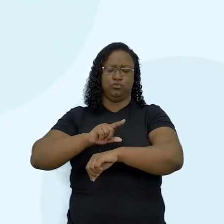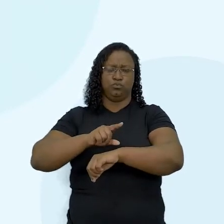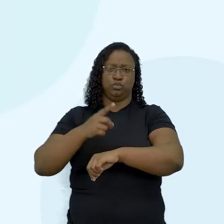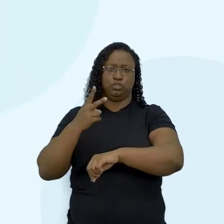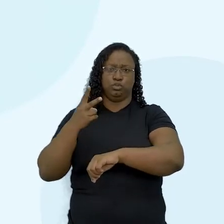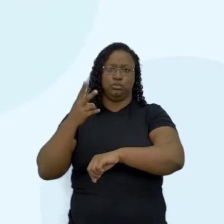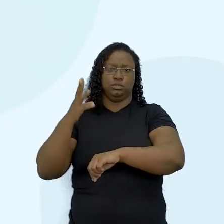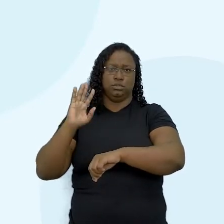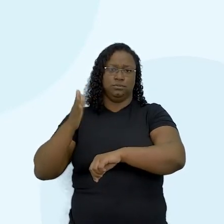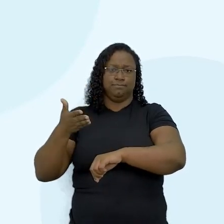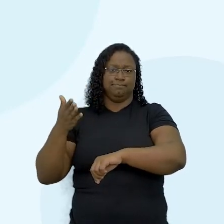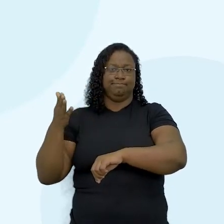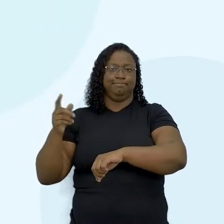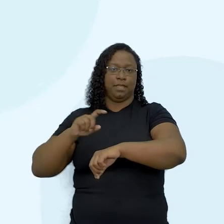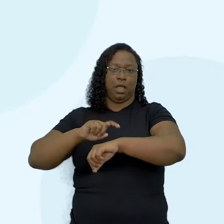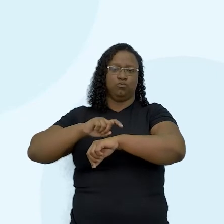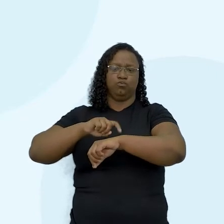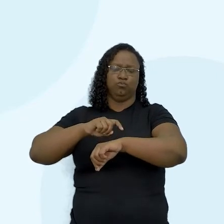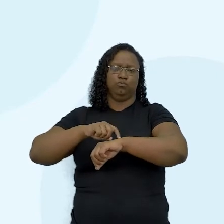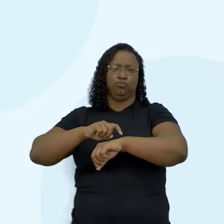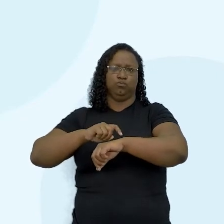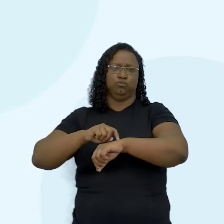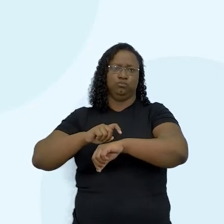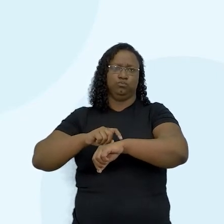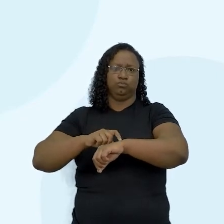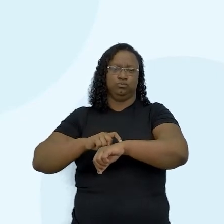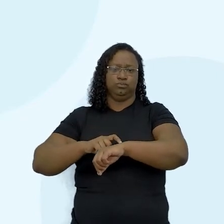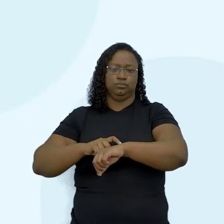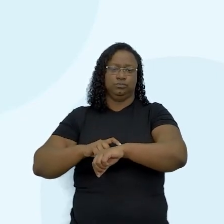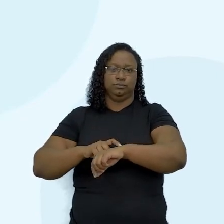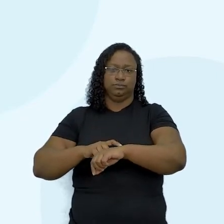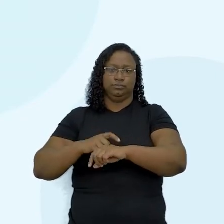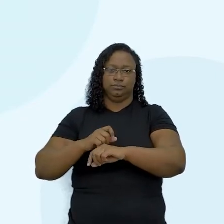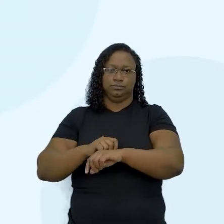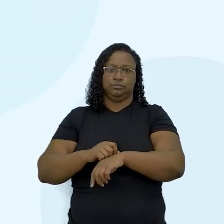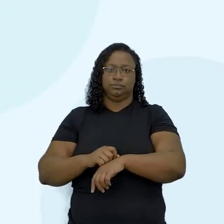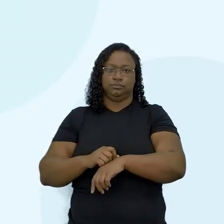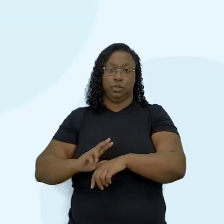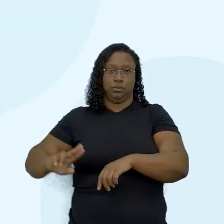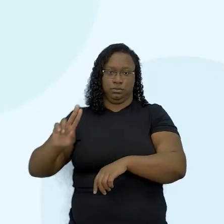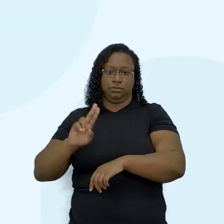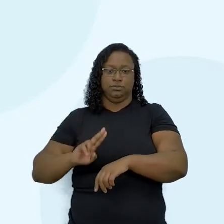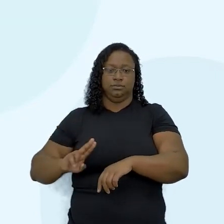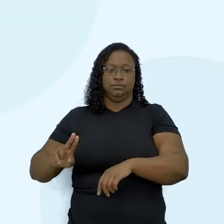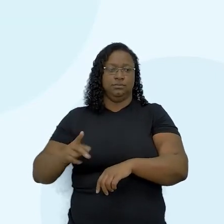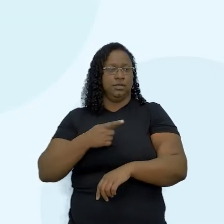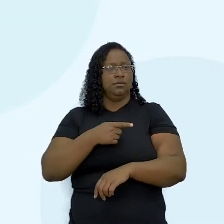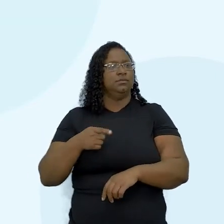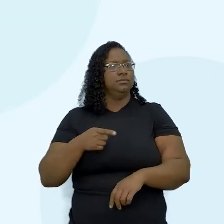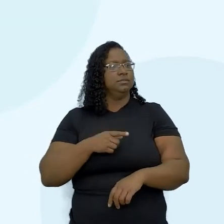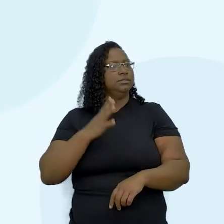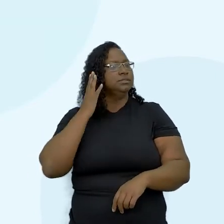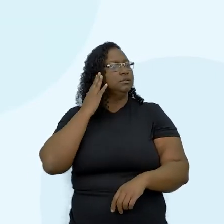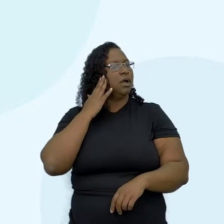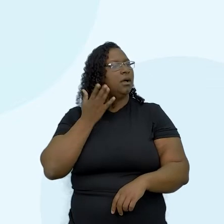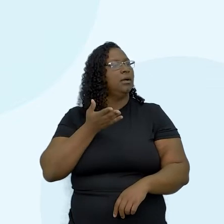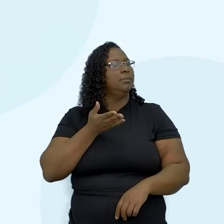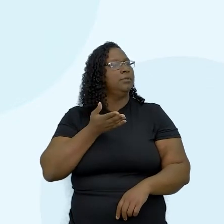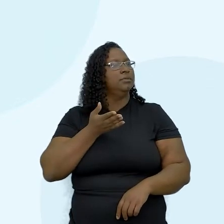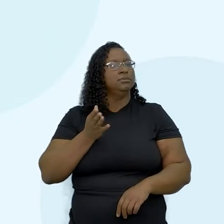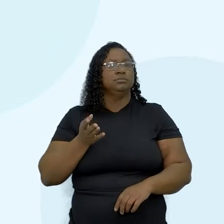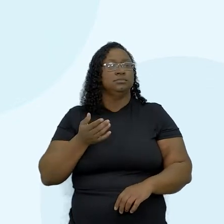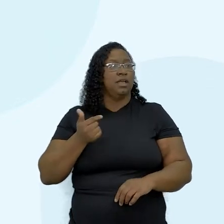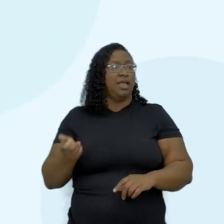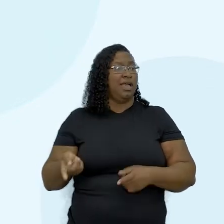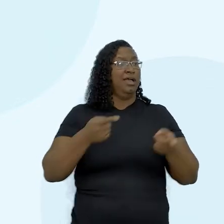dessa maneira, que é o gráfico vermelho. Sim. Você poderia dizer, dar um chute, que aparelho é esse? Poderia ser? Eu poderia passar pra Roberta,